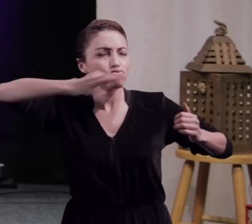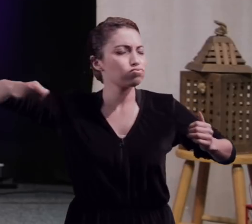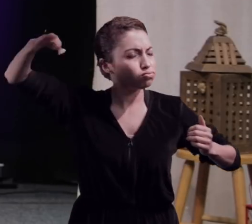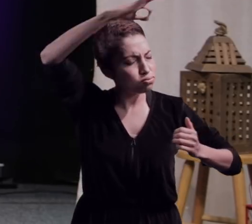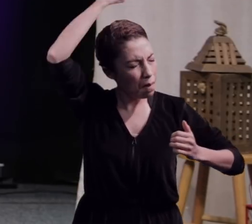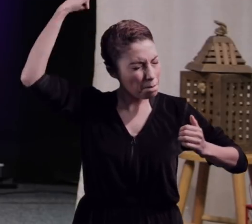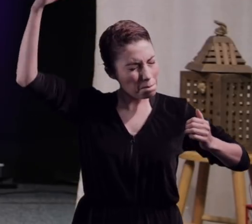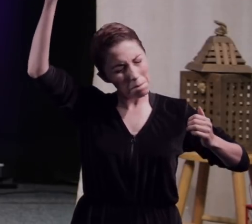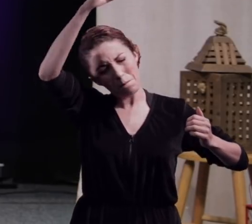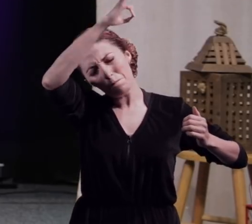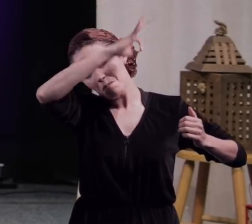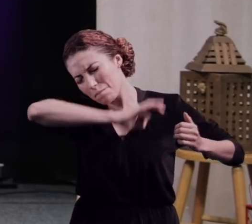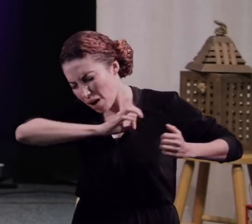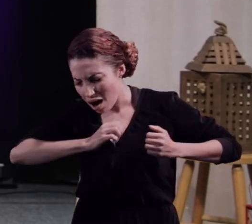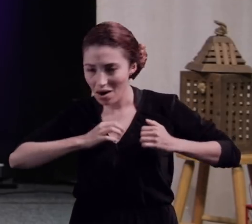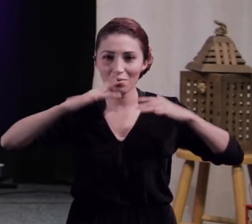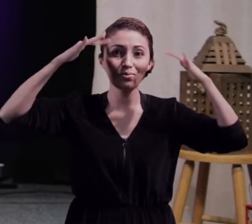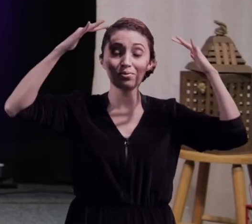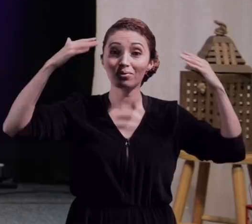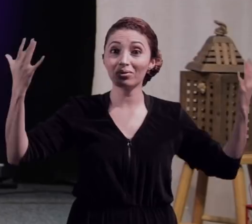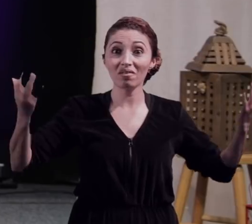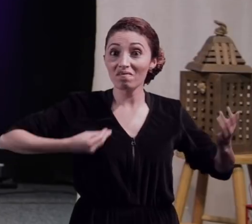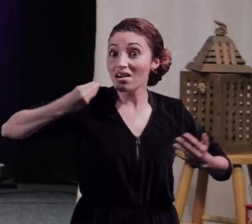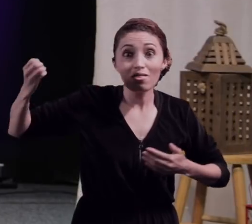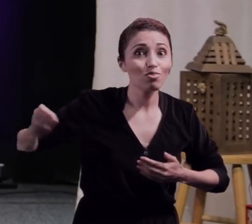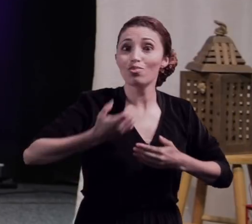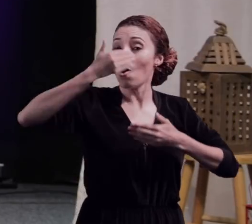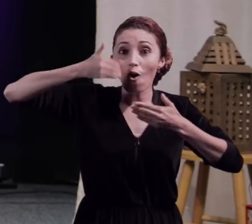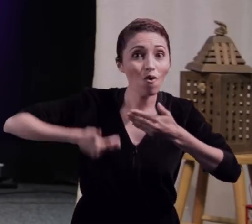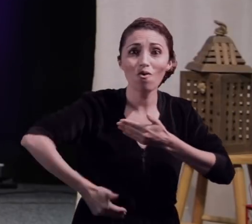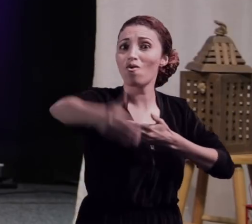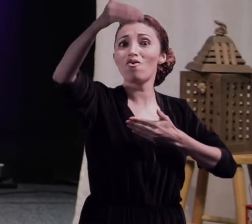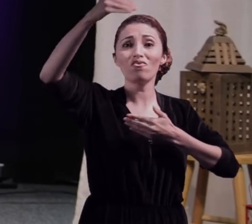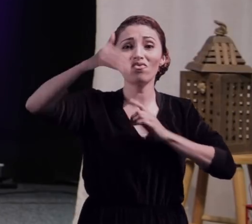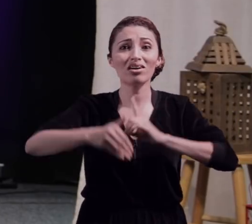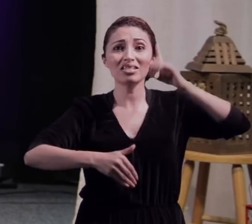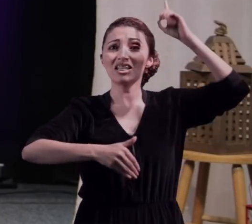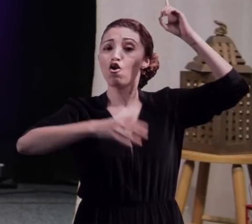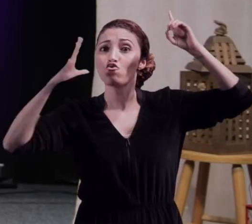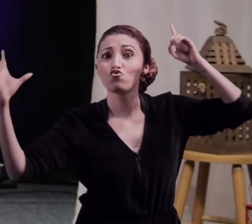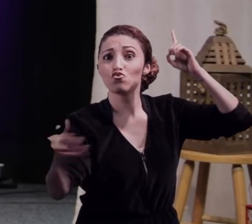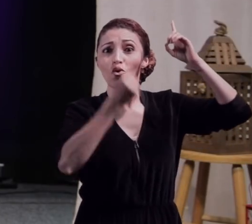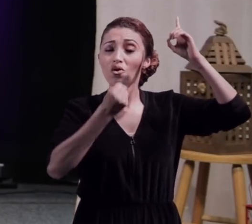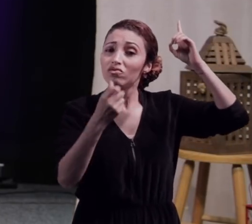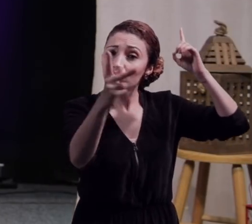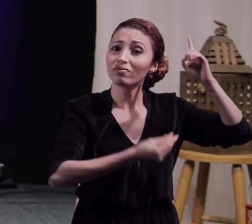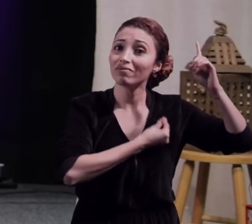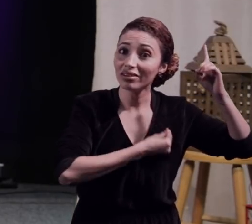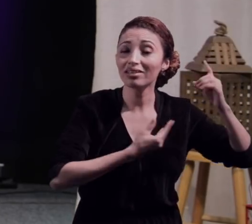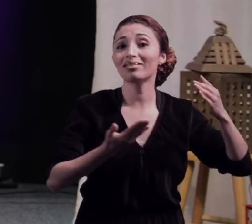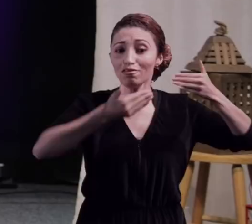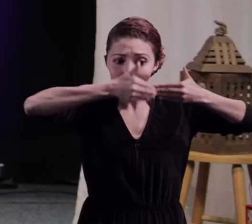pelo Espírito Santo de Deus. Você nasce do Espírito, Deus alcança a sua